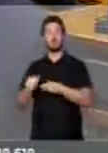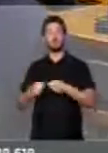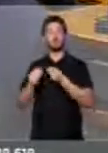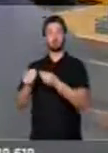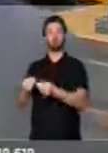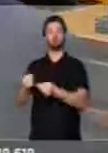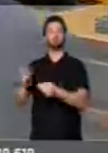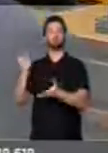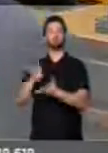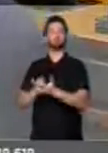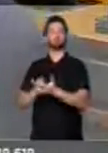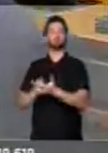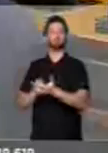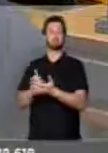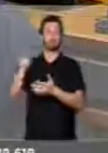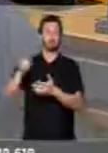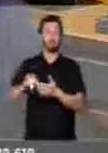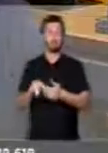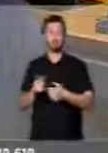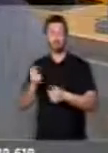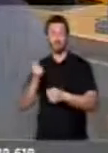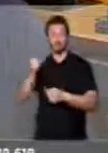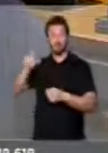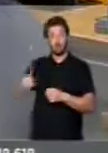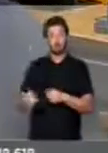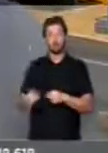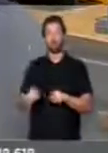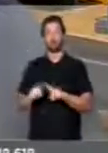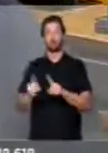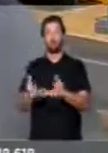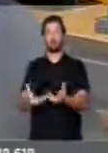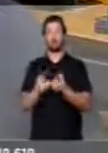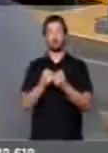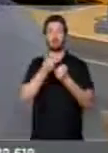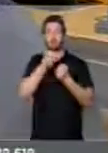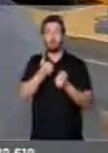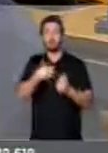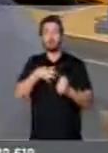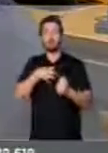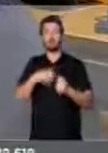sejam, de fato, aquelas que custem menos e atendam rapidamente ao anseio da população.